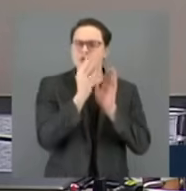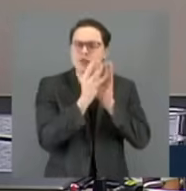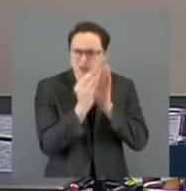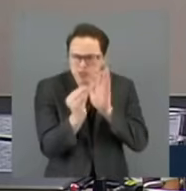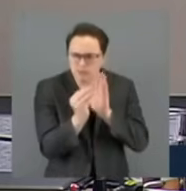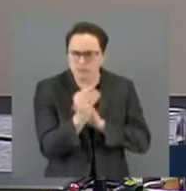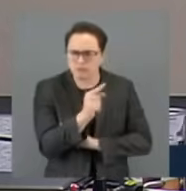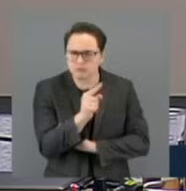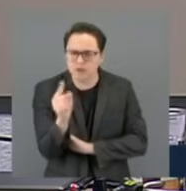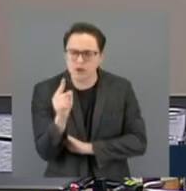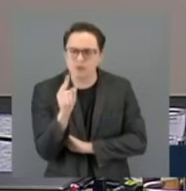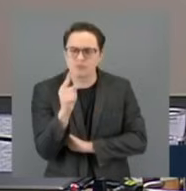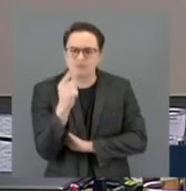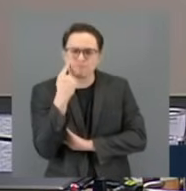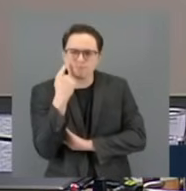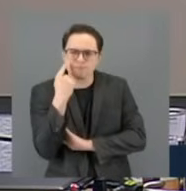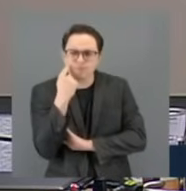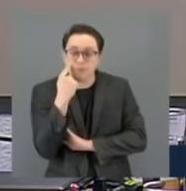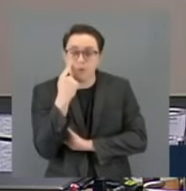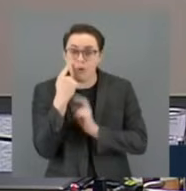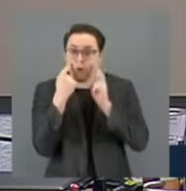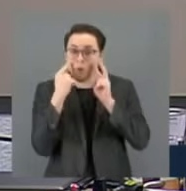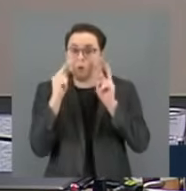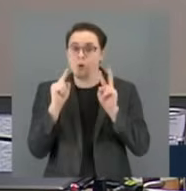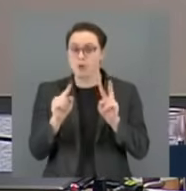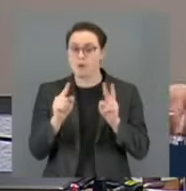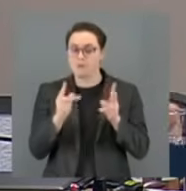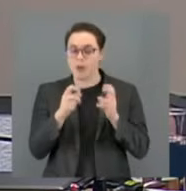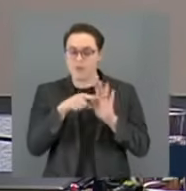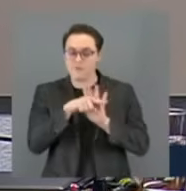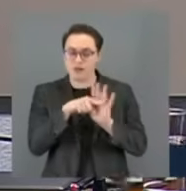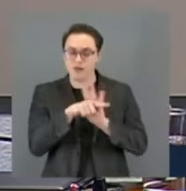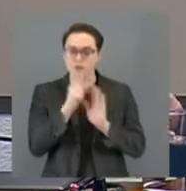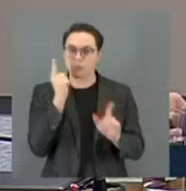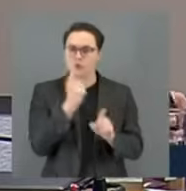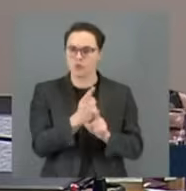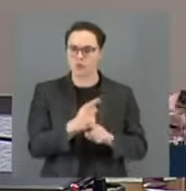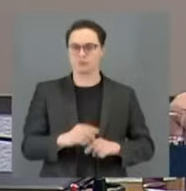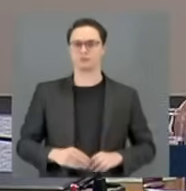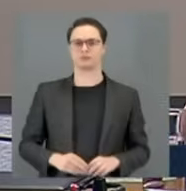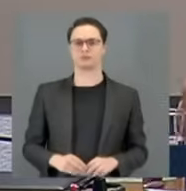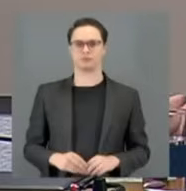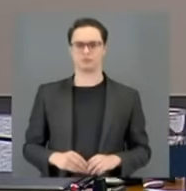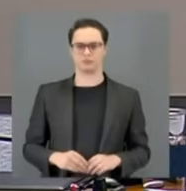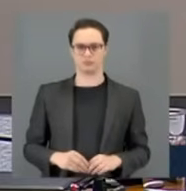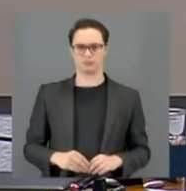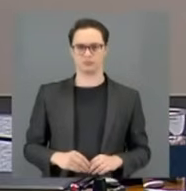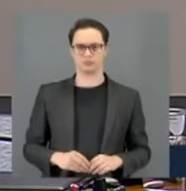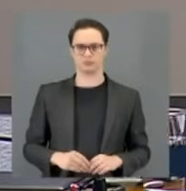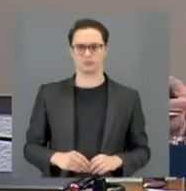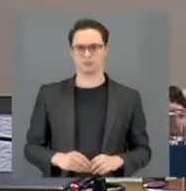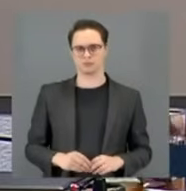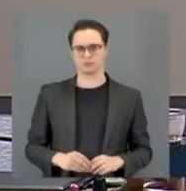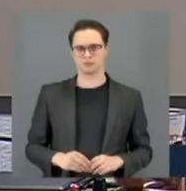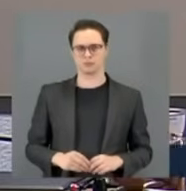nós destacamos nas nossas investigações é que, inicialmente,